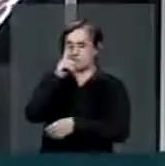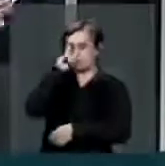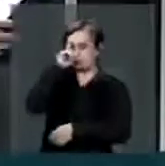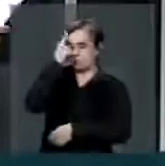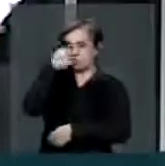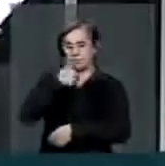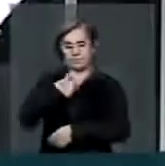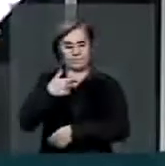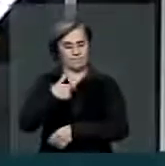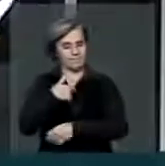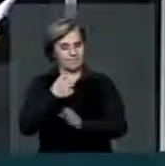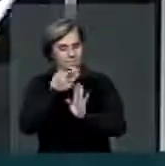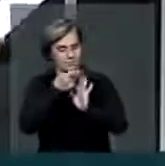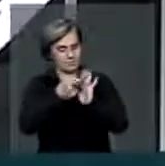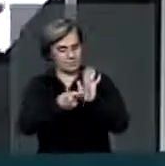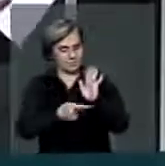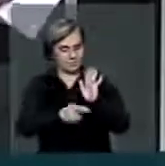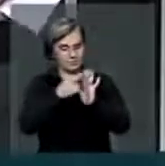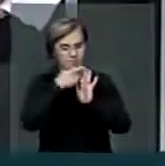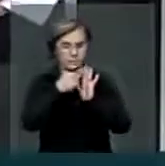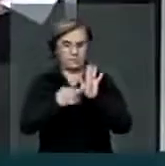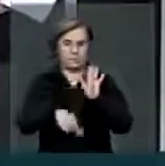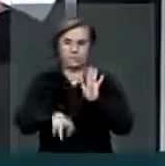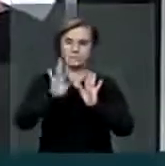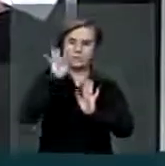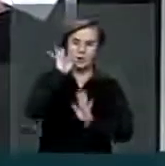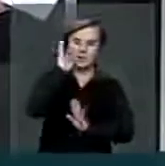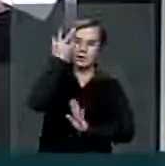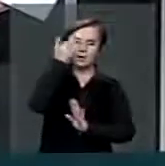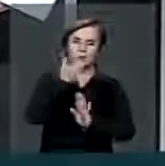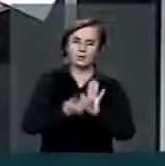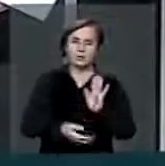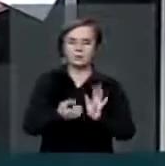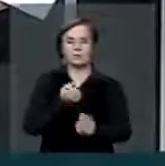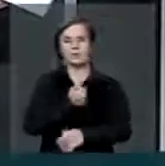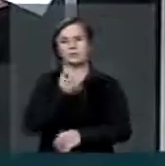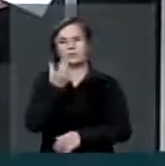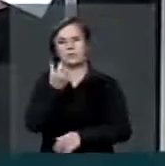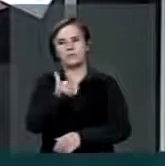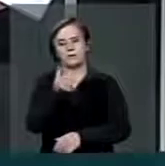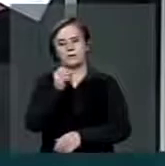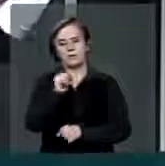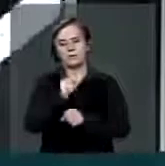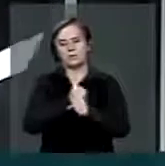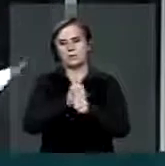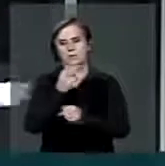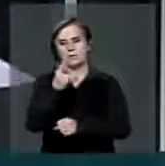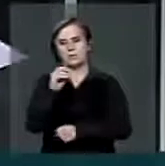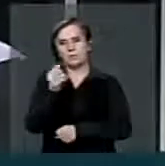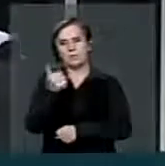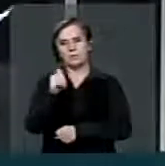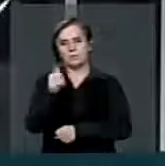autoria, é um projeto de resolução 68 de 2011, chamado Pauta Digital,